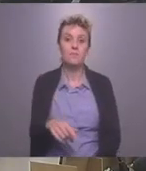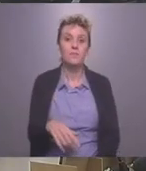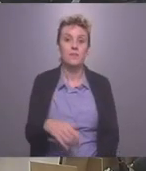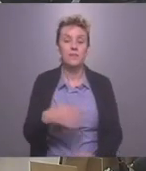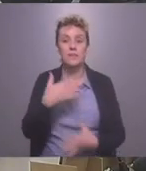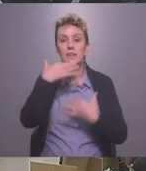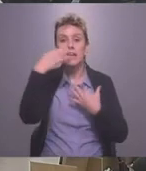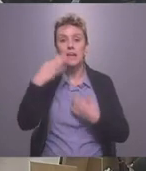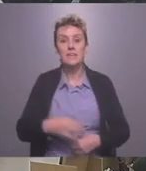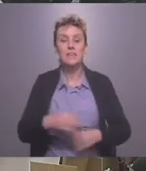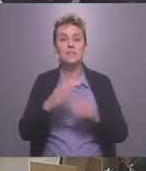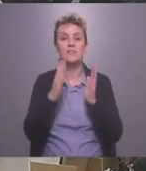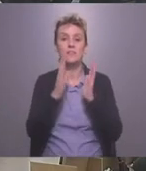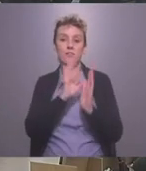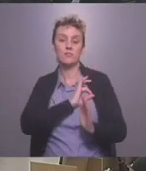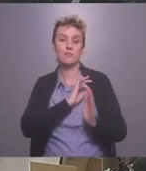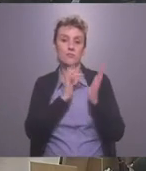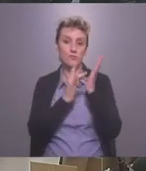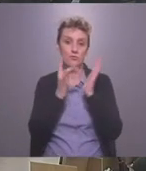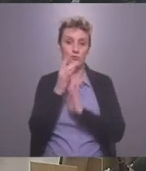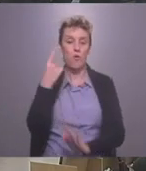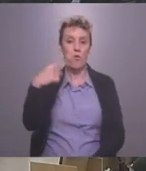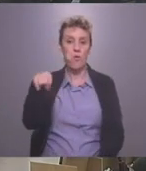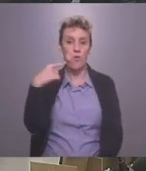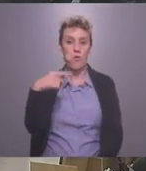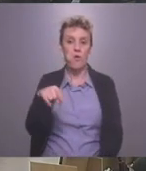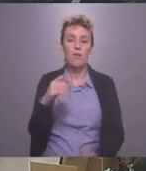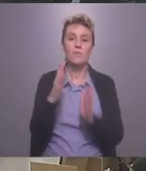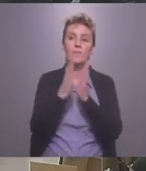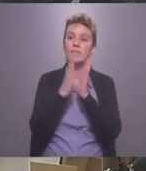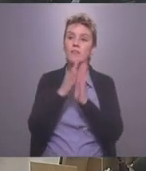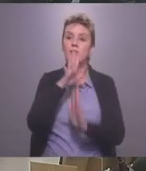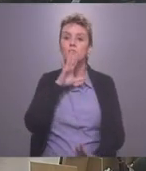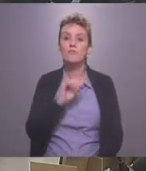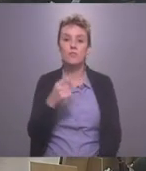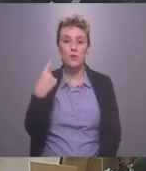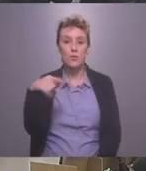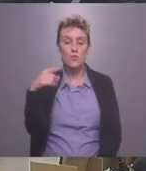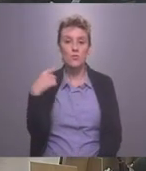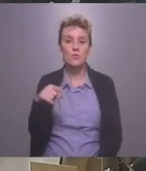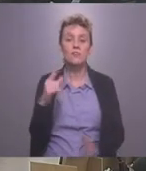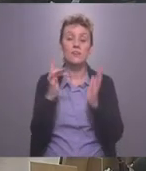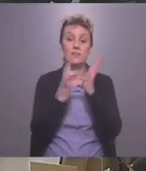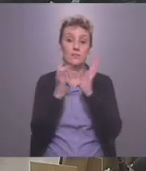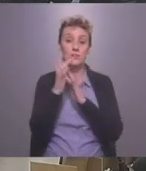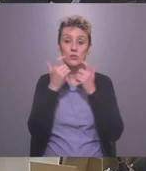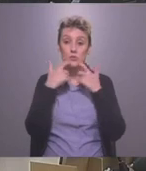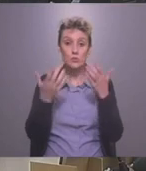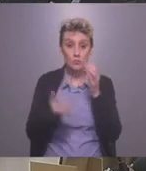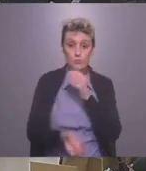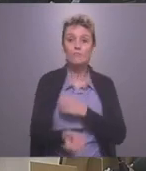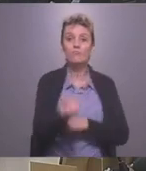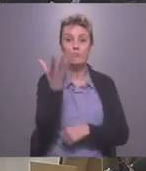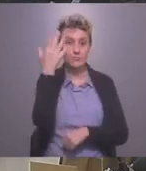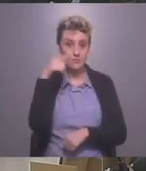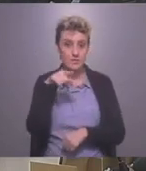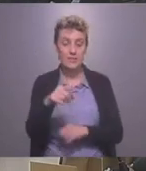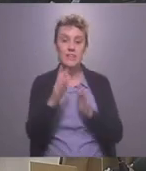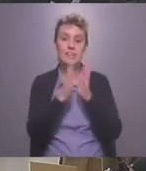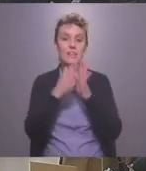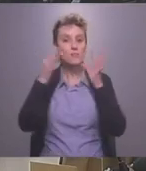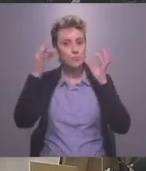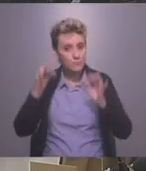Cristo, Filho unigênito de Deus, nascido do Pai antes de todos os séculos. Deus de